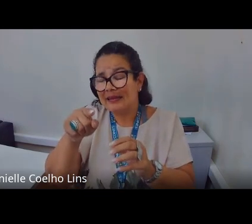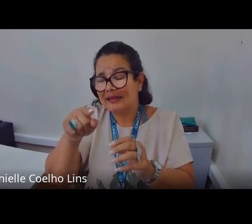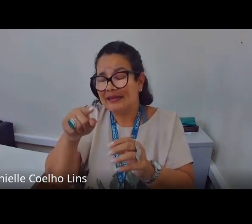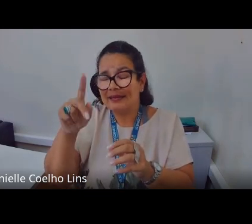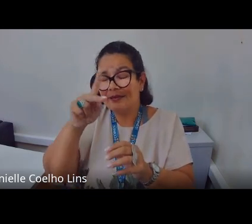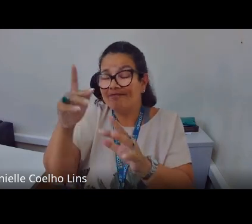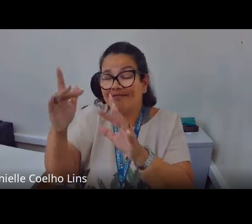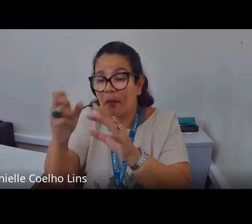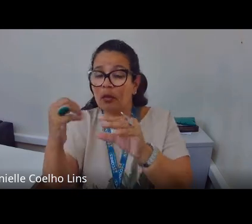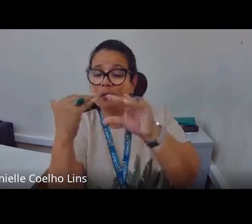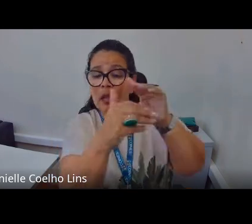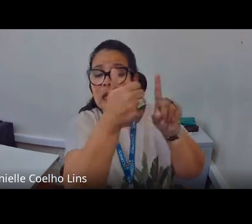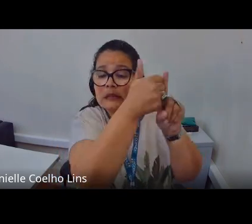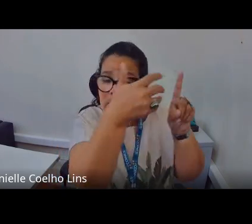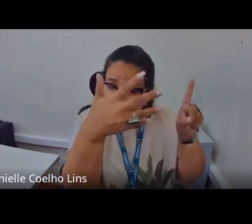pedindo o código.